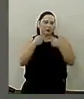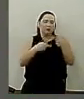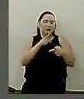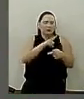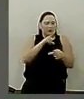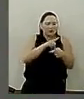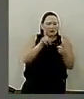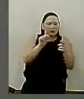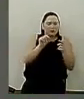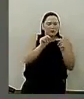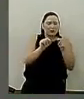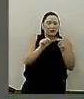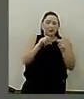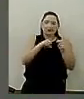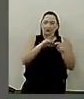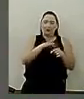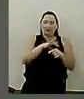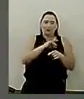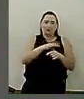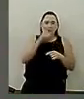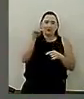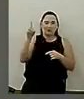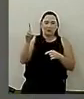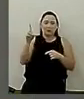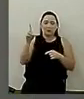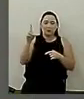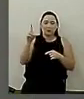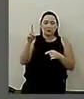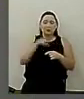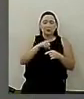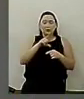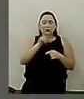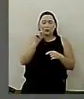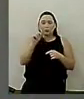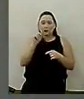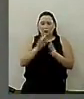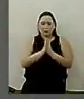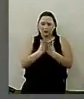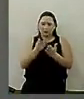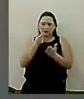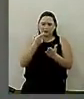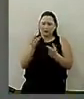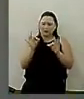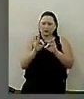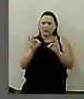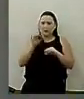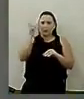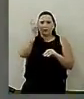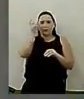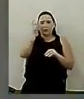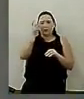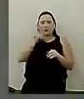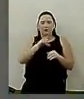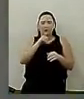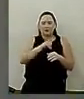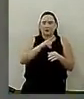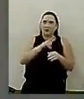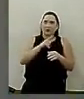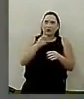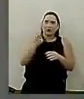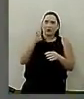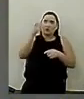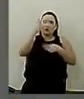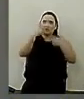não diz em momento algum que é Satanás quem governa essas tempestades,